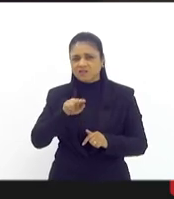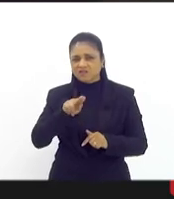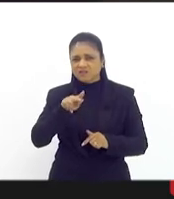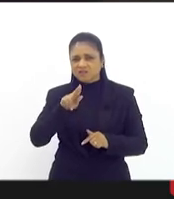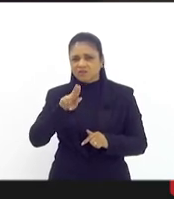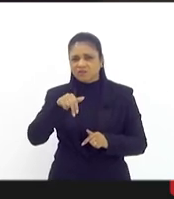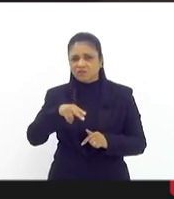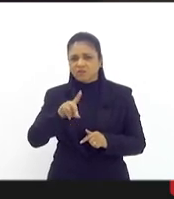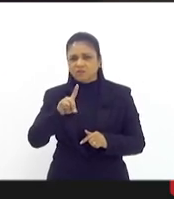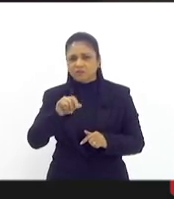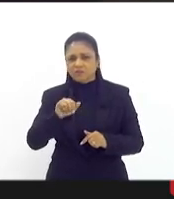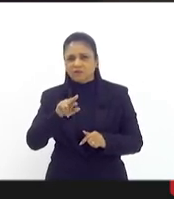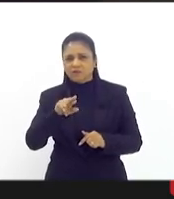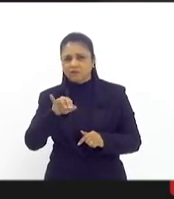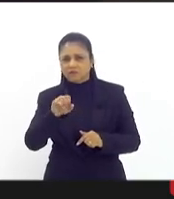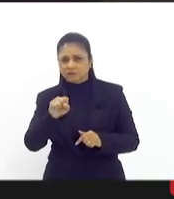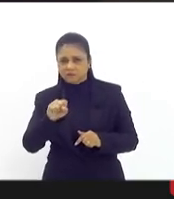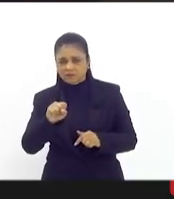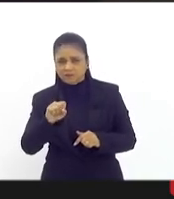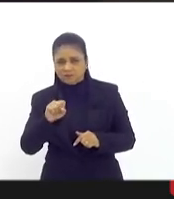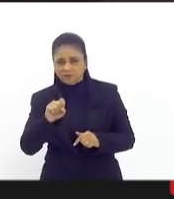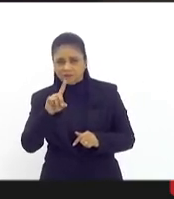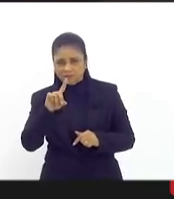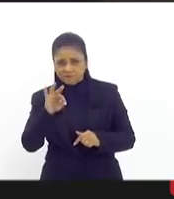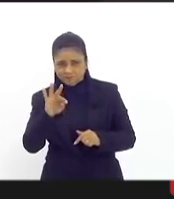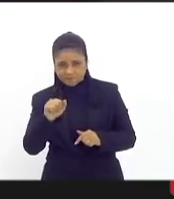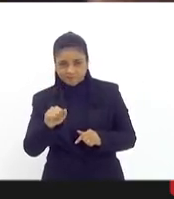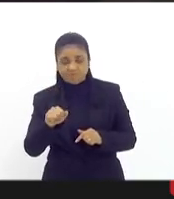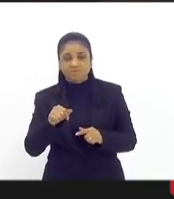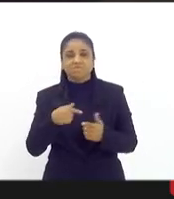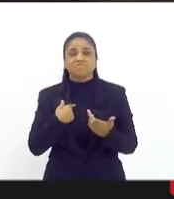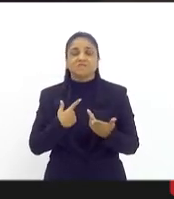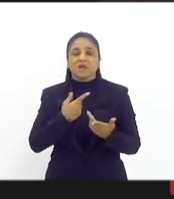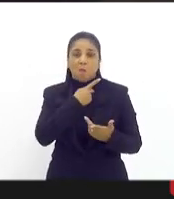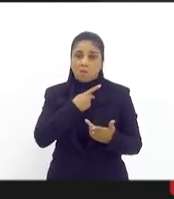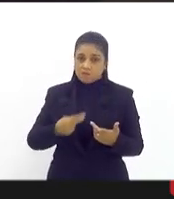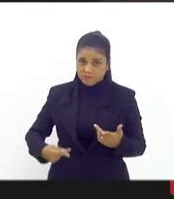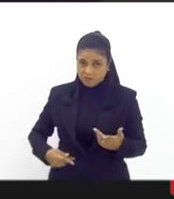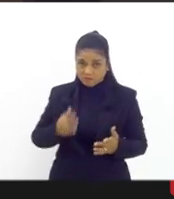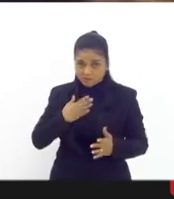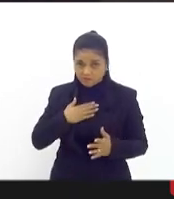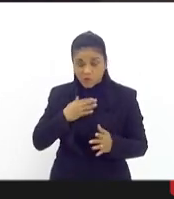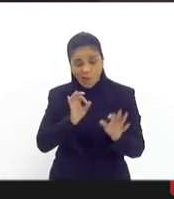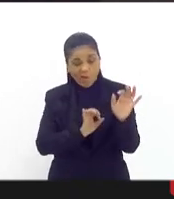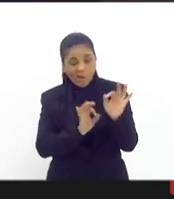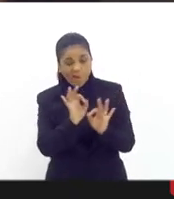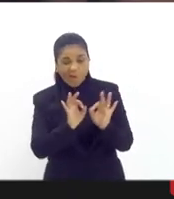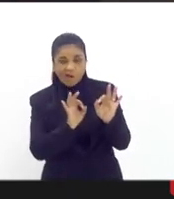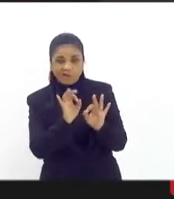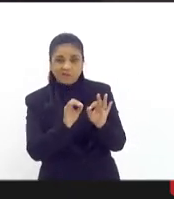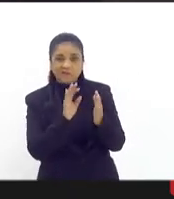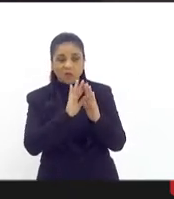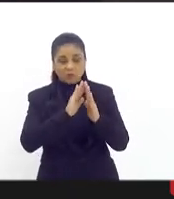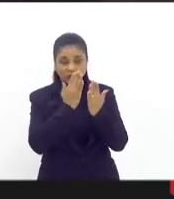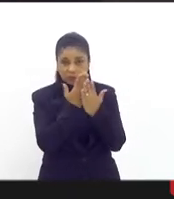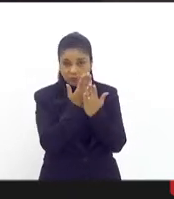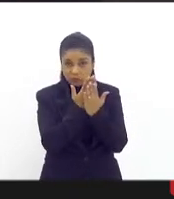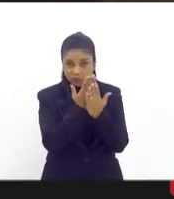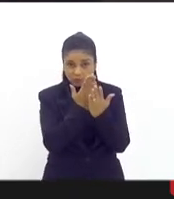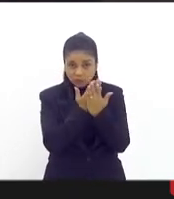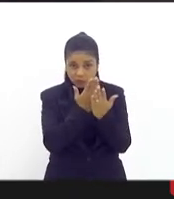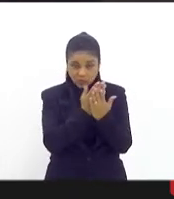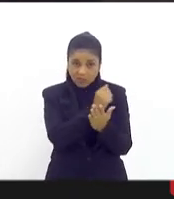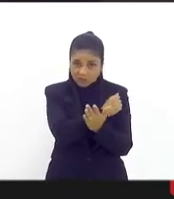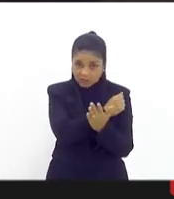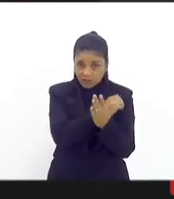enfim, fundada no final da década de 30, que visa realmente organizar os estudantes dentro dessa luta por uma